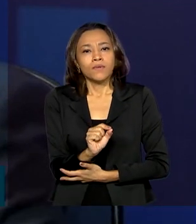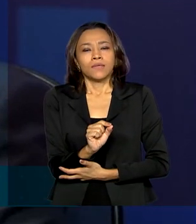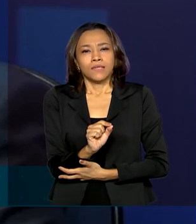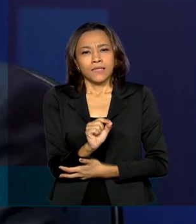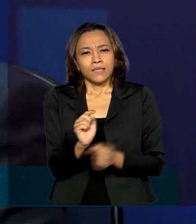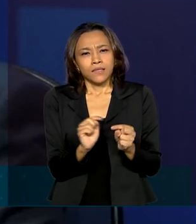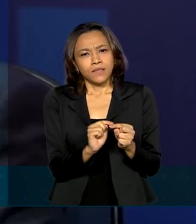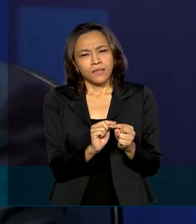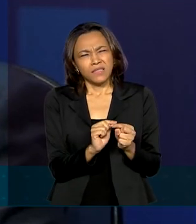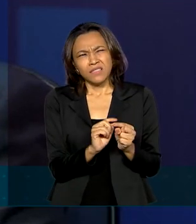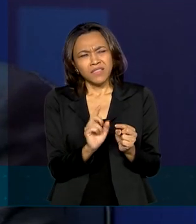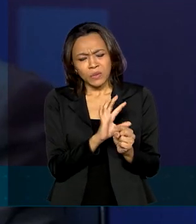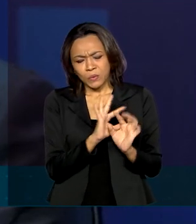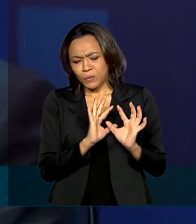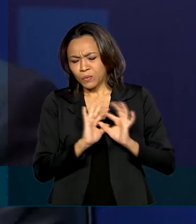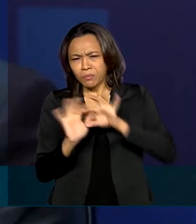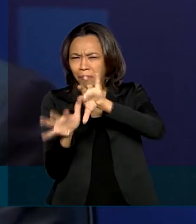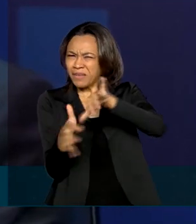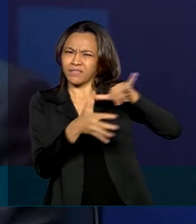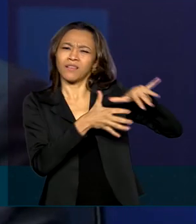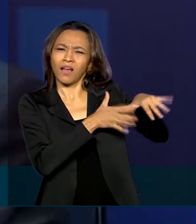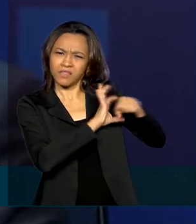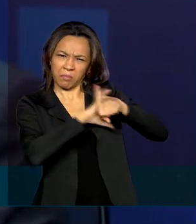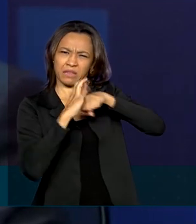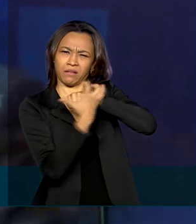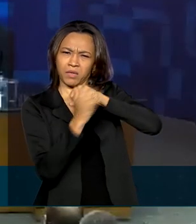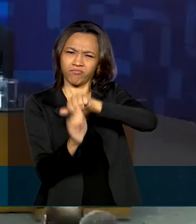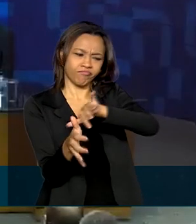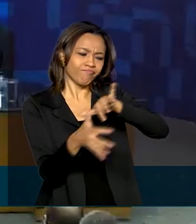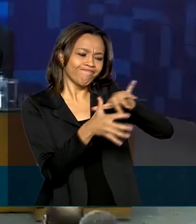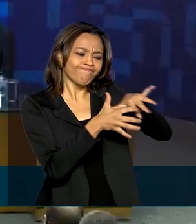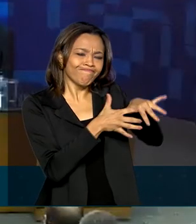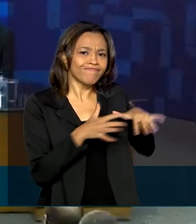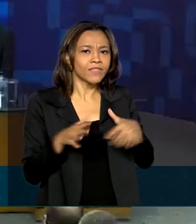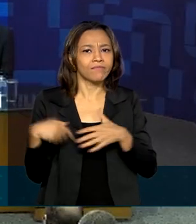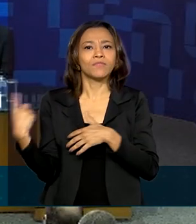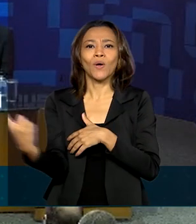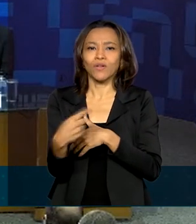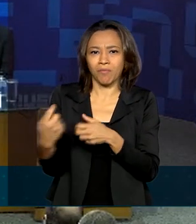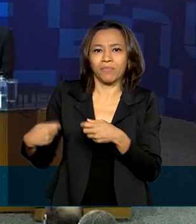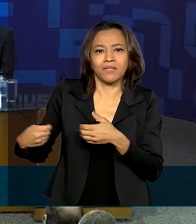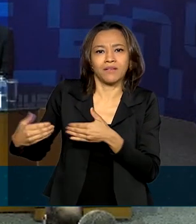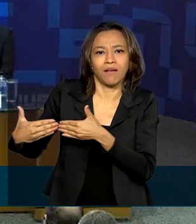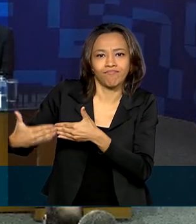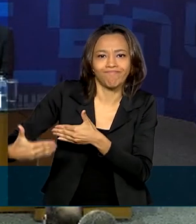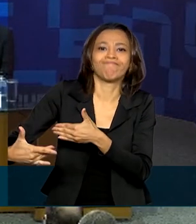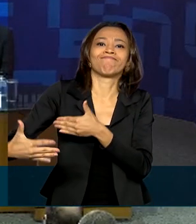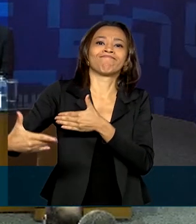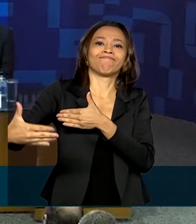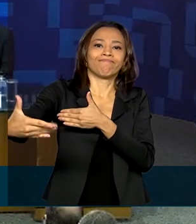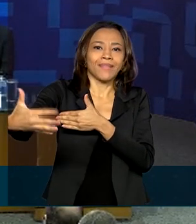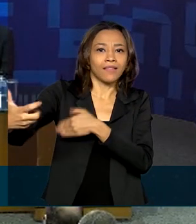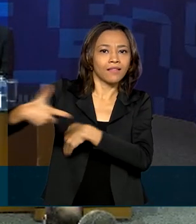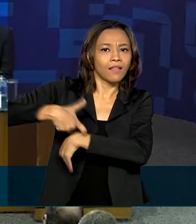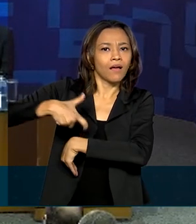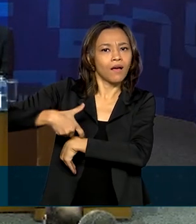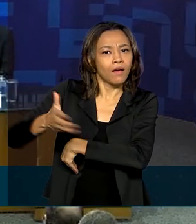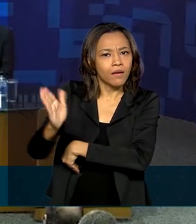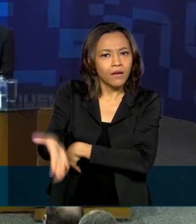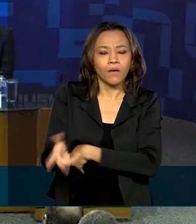logo após tudo isso que estamos passando, nós vamos precisar. Está na hora de